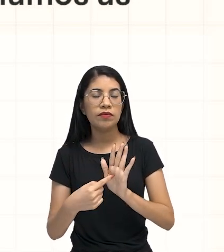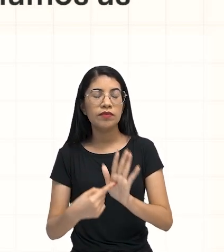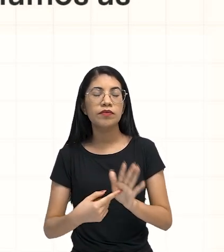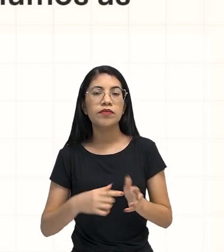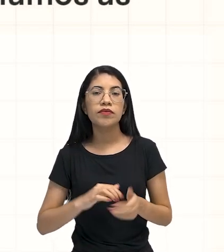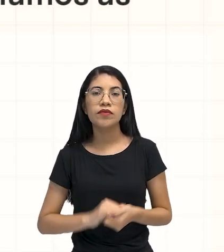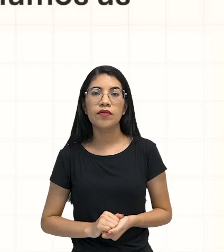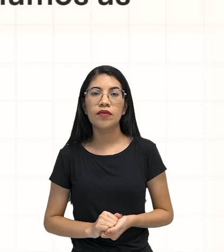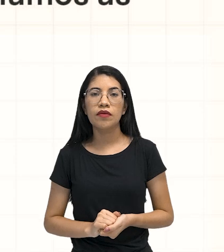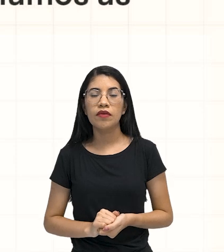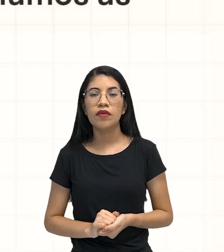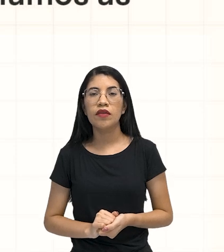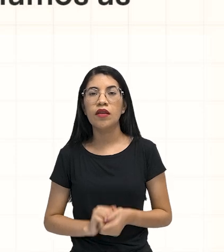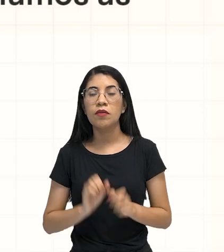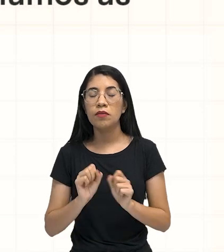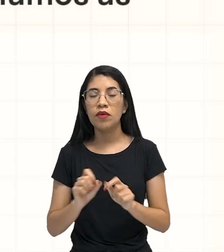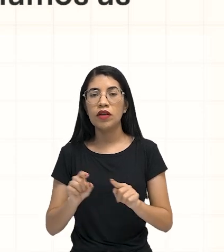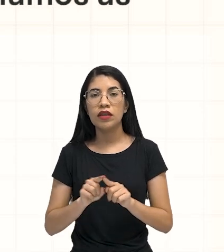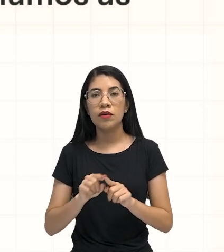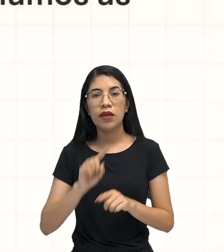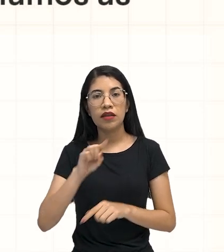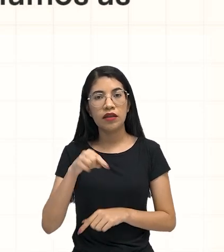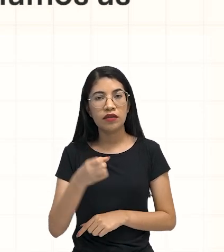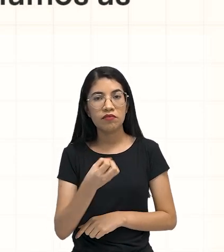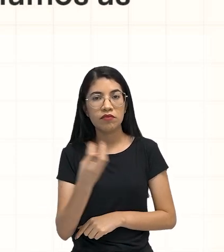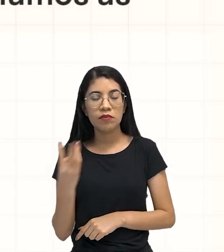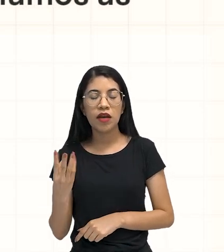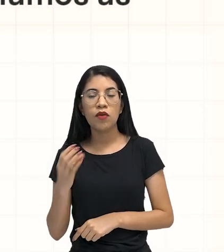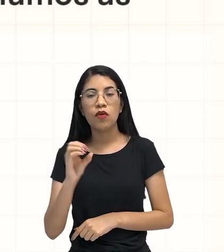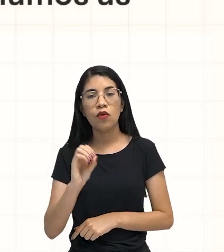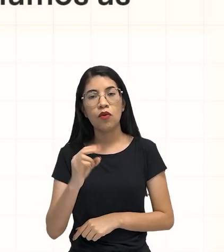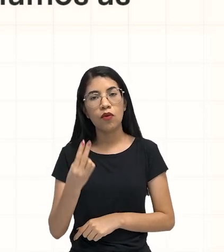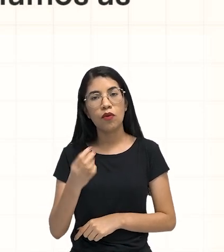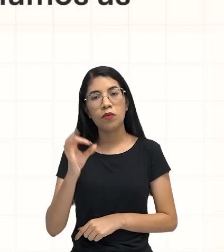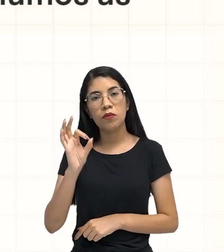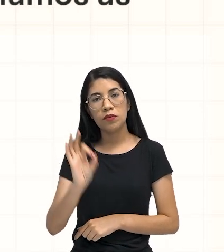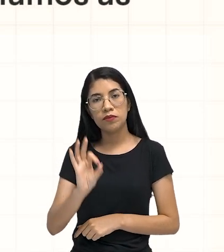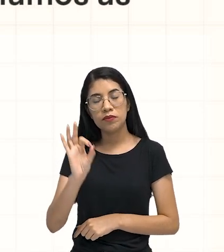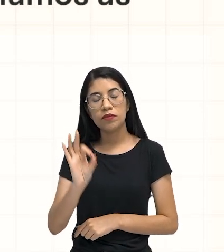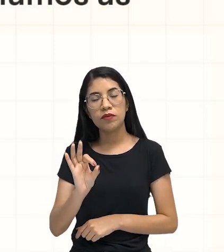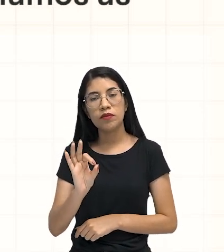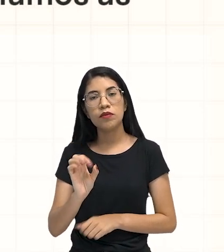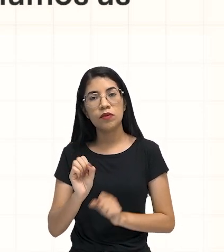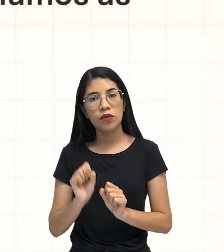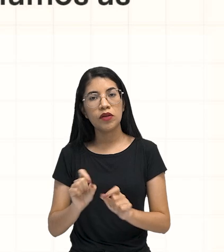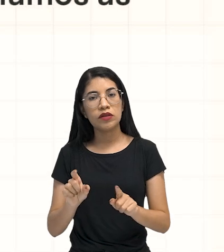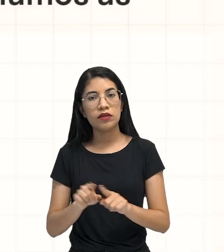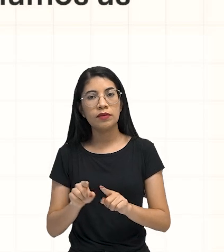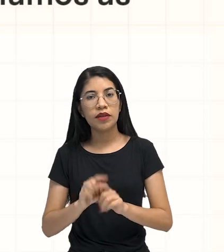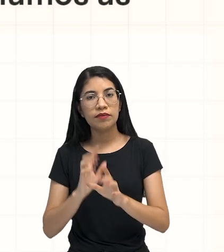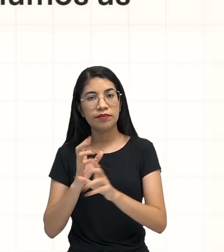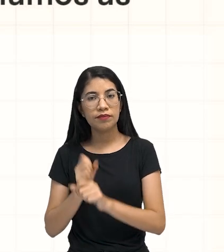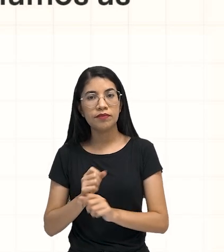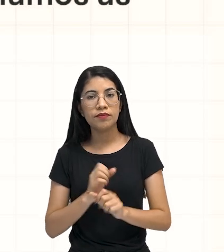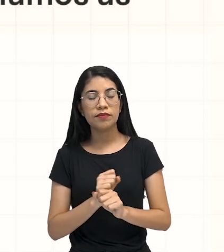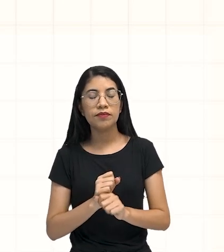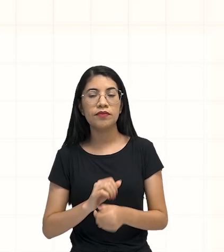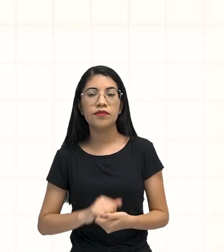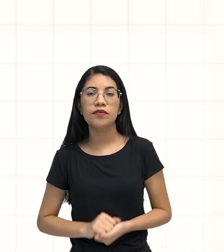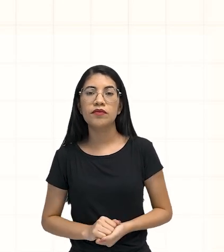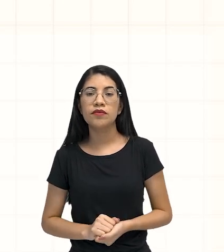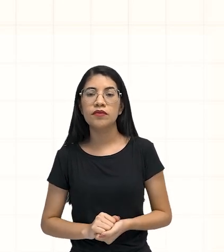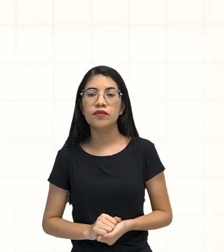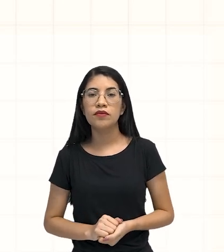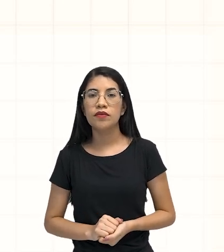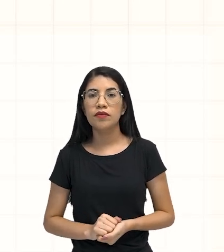apresentada na forma decimal ou em porcentagem, fazendo as divisões aí, ok? Então, aqui só para a